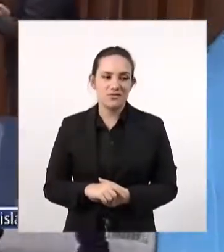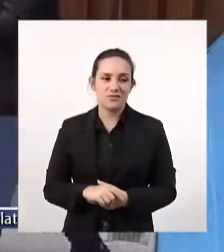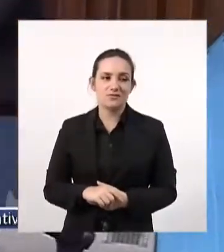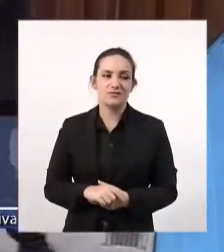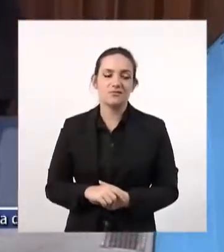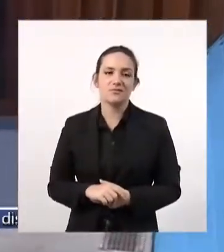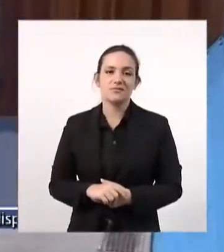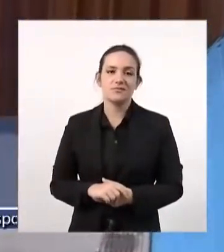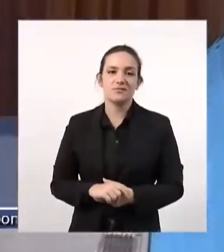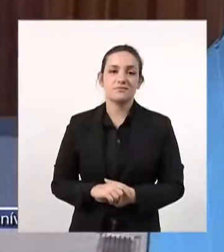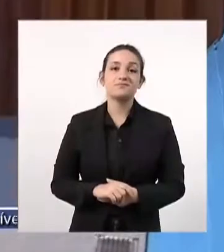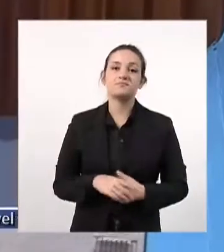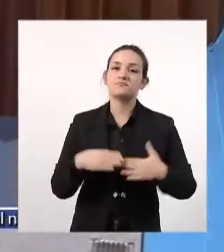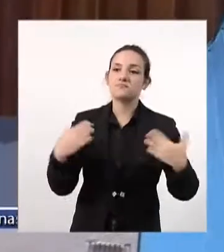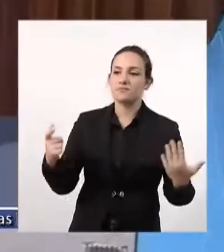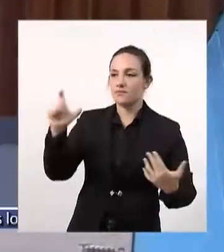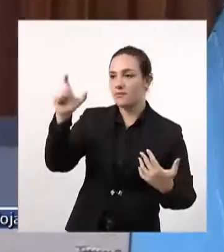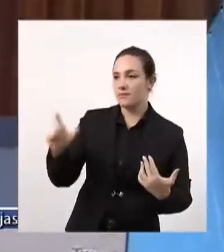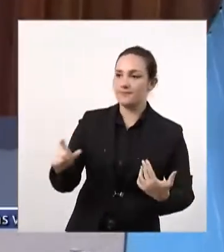Senhor presidente,